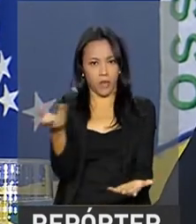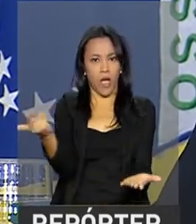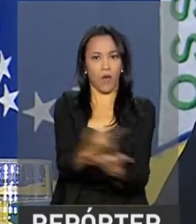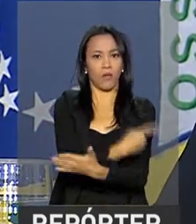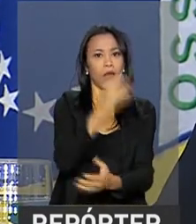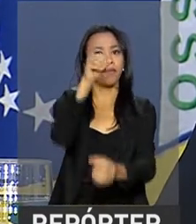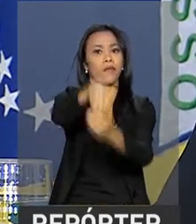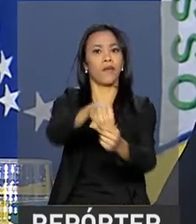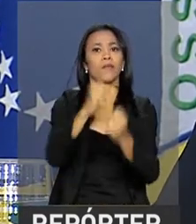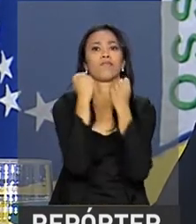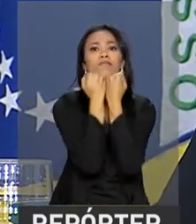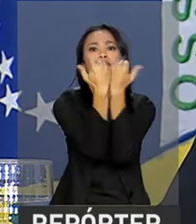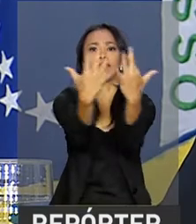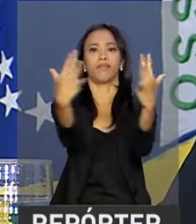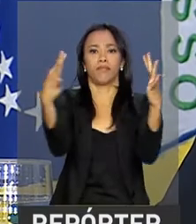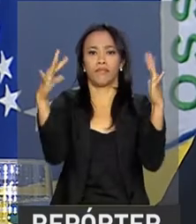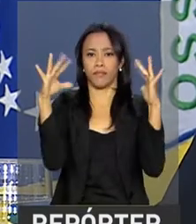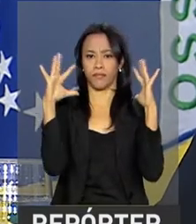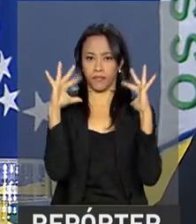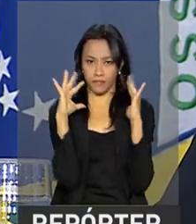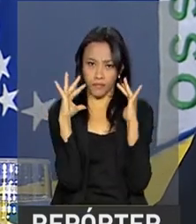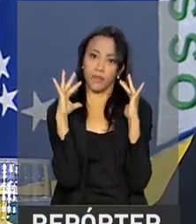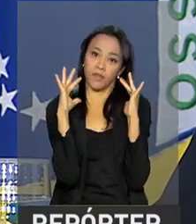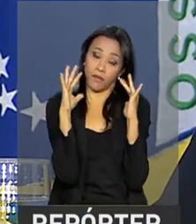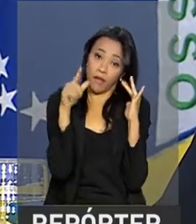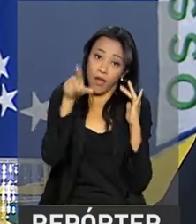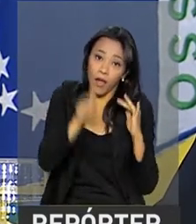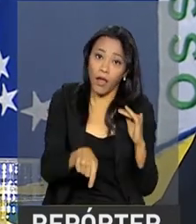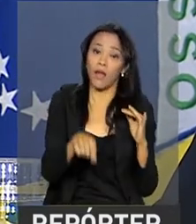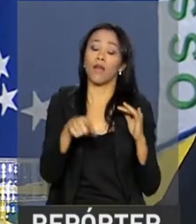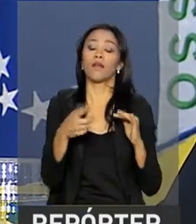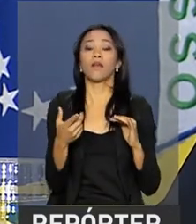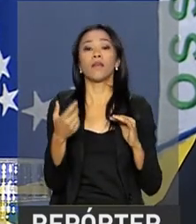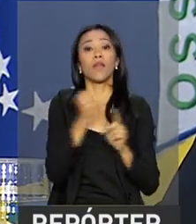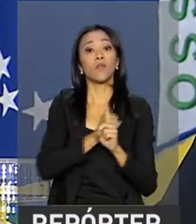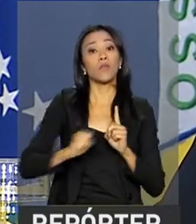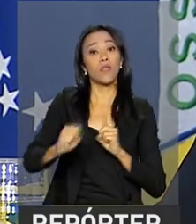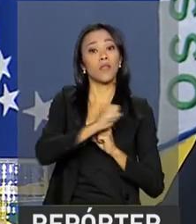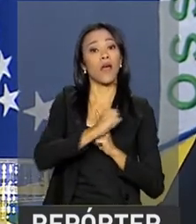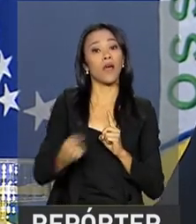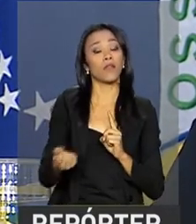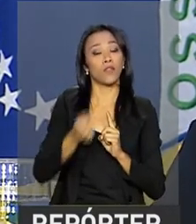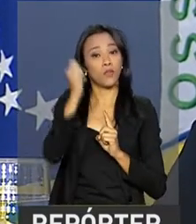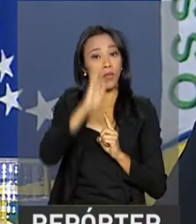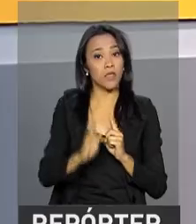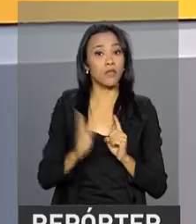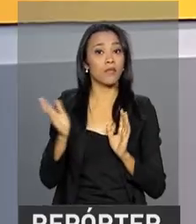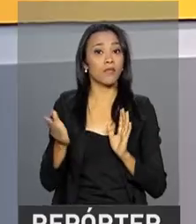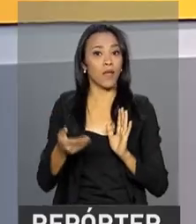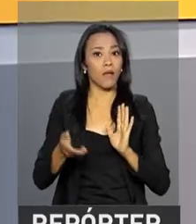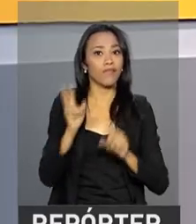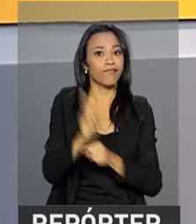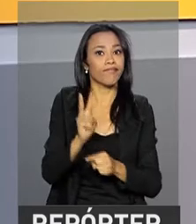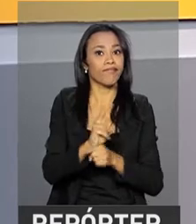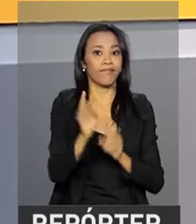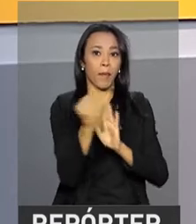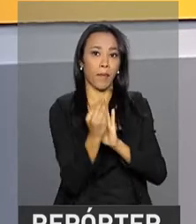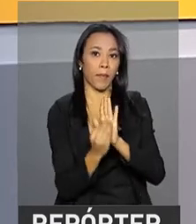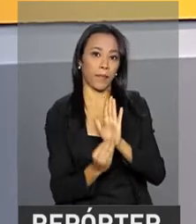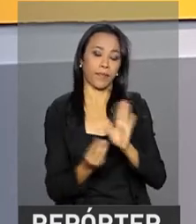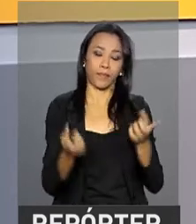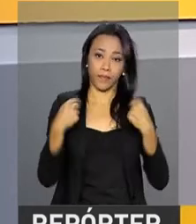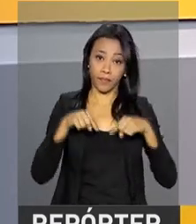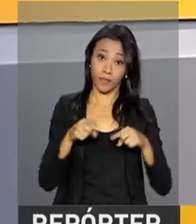florestas essa é a opção que a sociedade brasileira está desenhando fazer